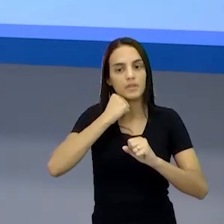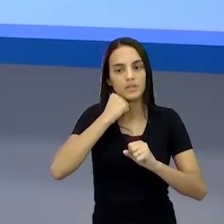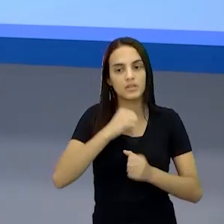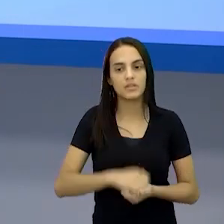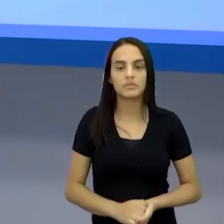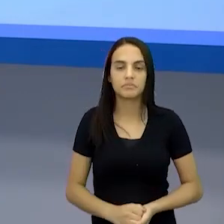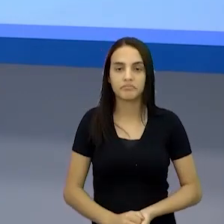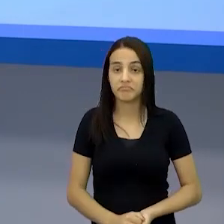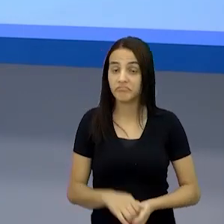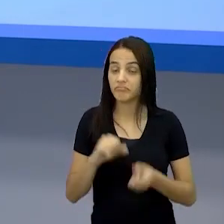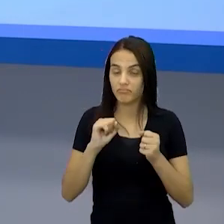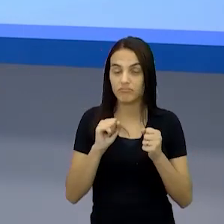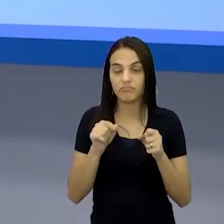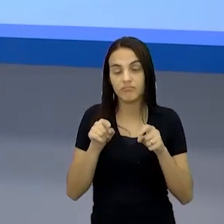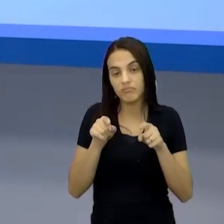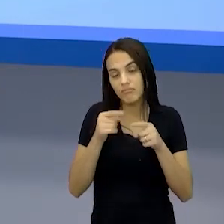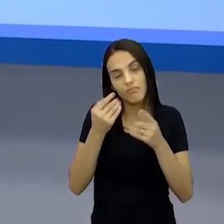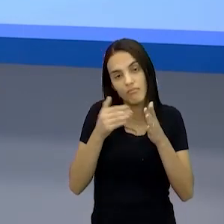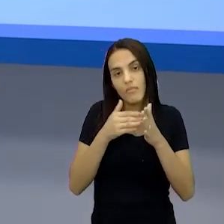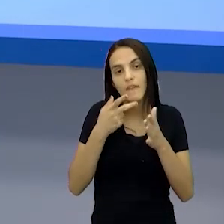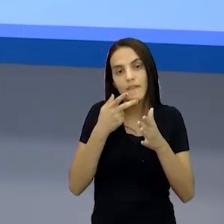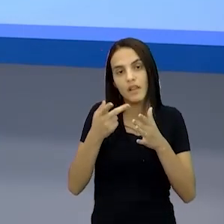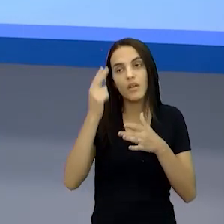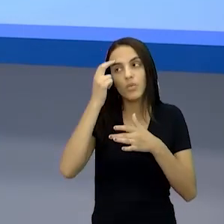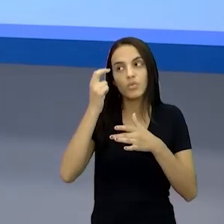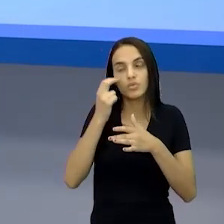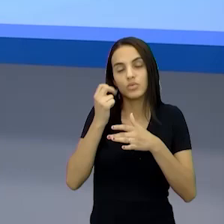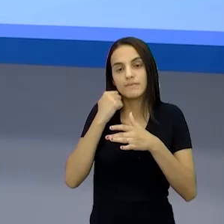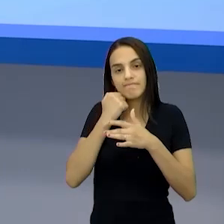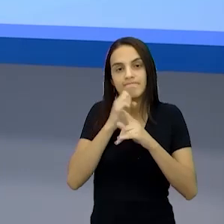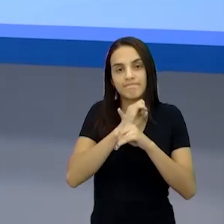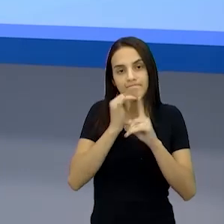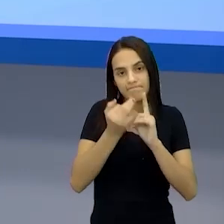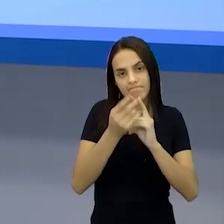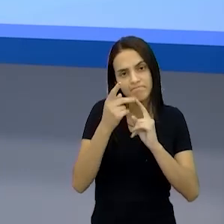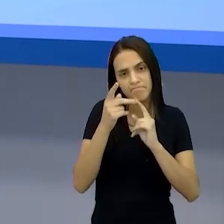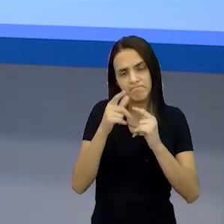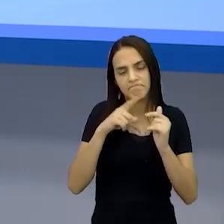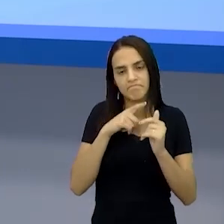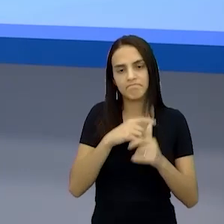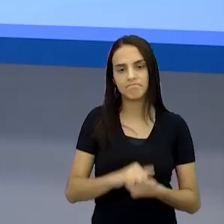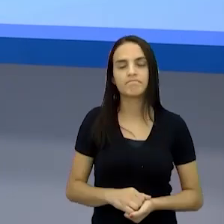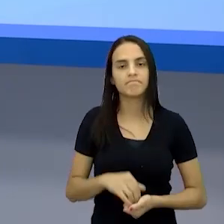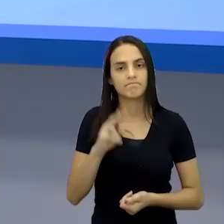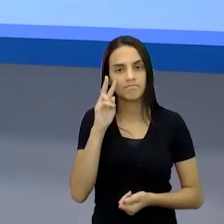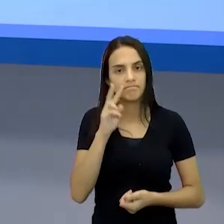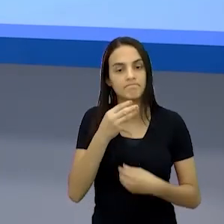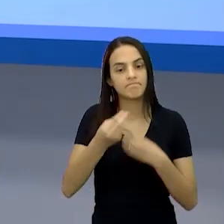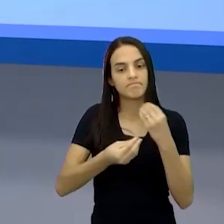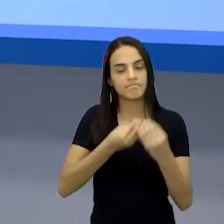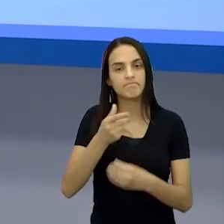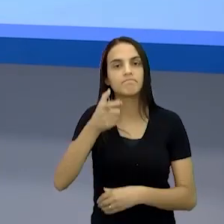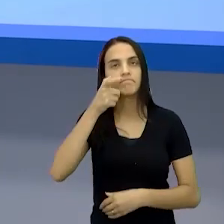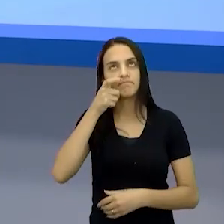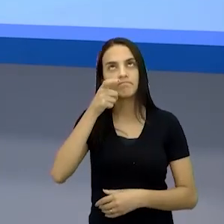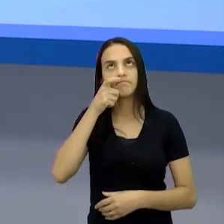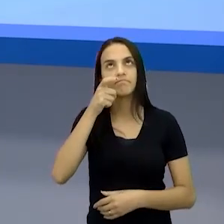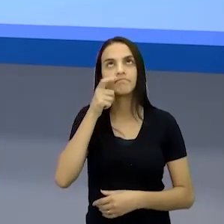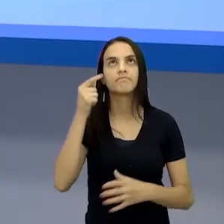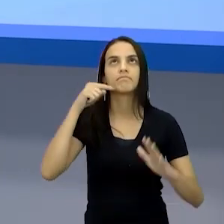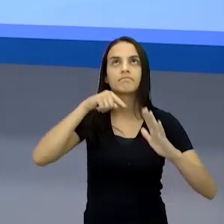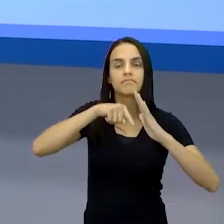você pode até falar da questão da cultura da alimentação em sociologia, como vocês vão ter. Então vejam como é interessante